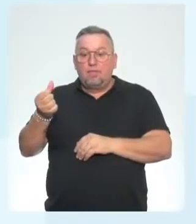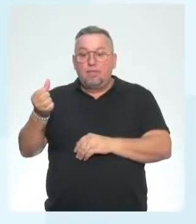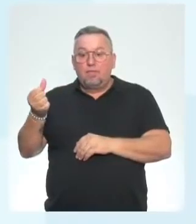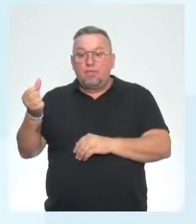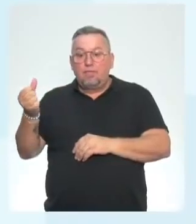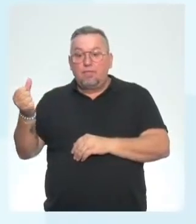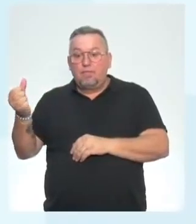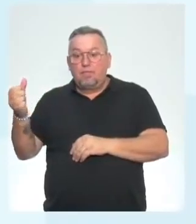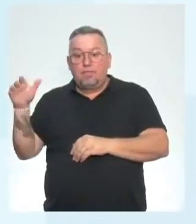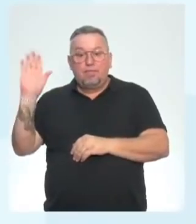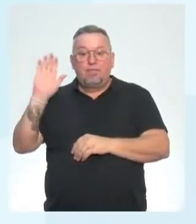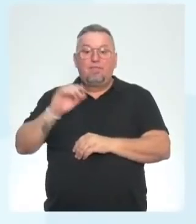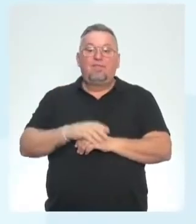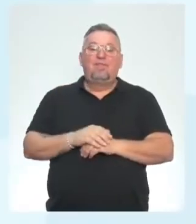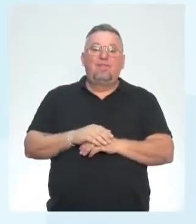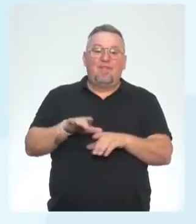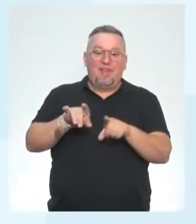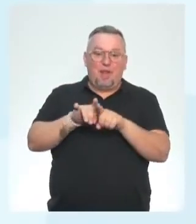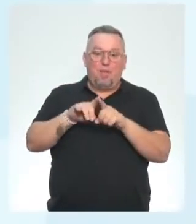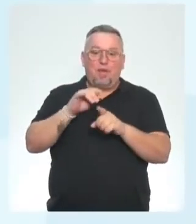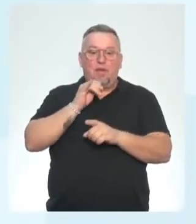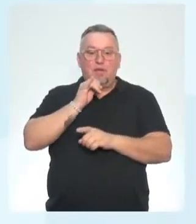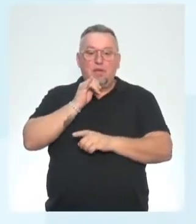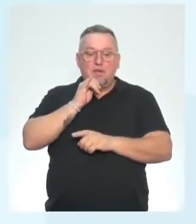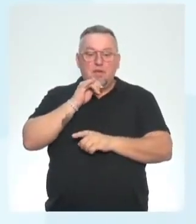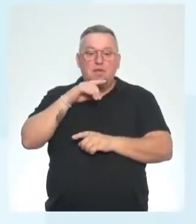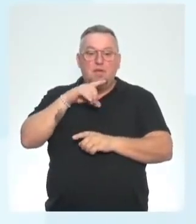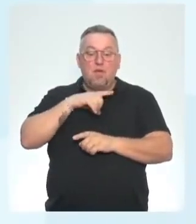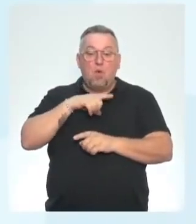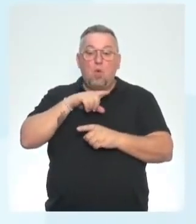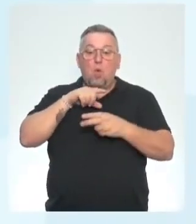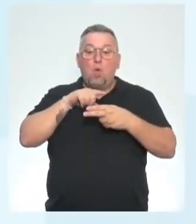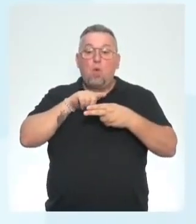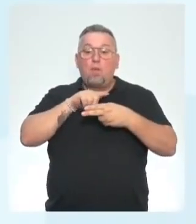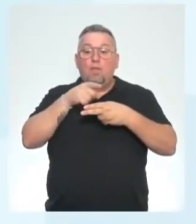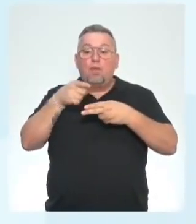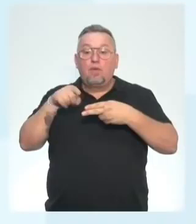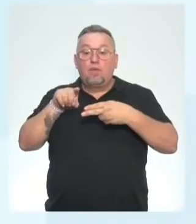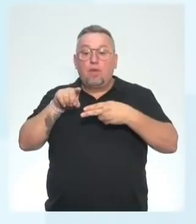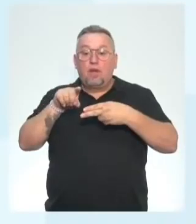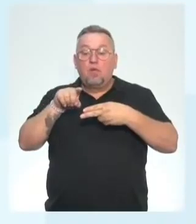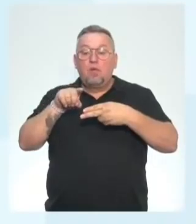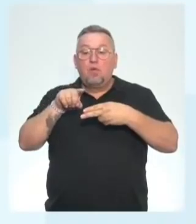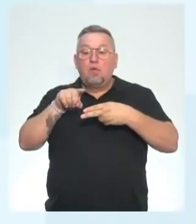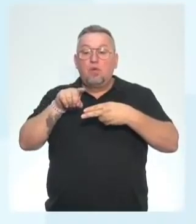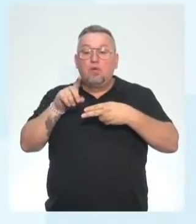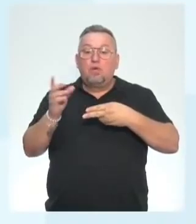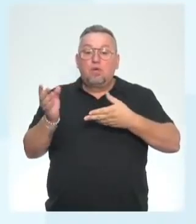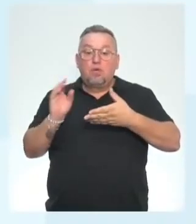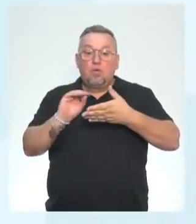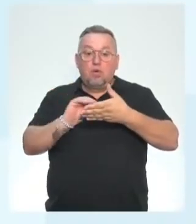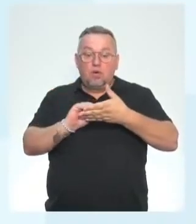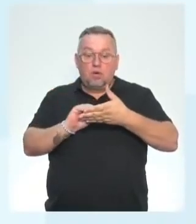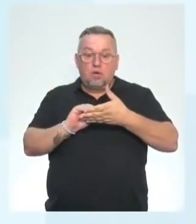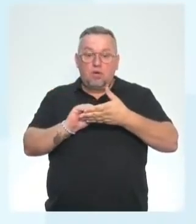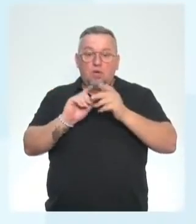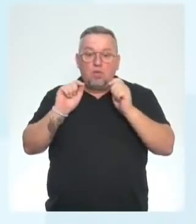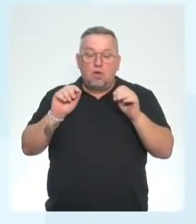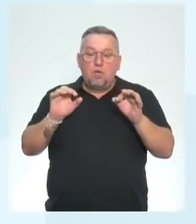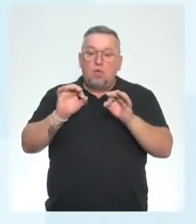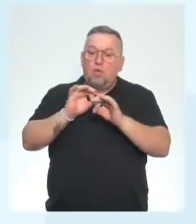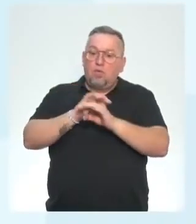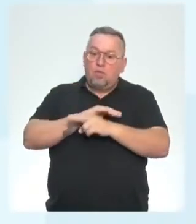66,66666 e assim por diante. Então, por exemplo, o aproximado que tem aí, no caso que eu coloquei, então podemos concluir